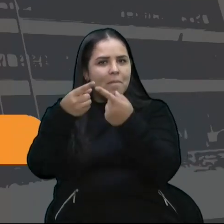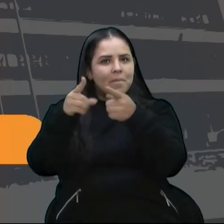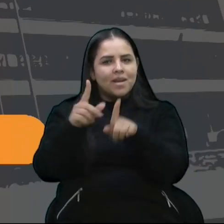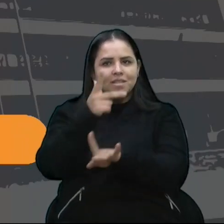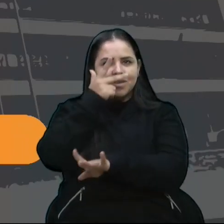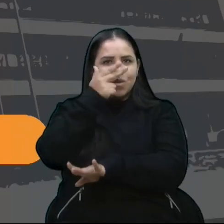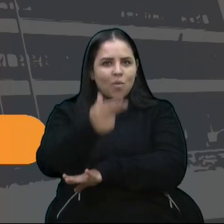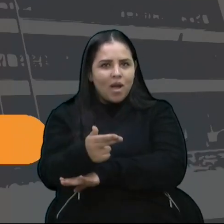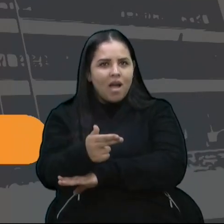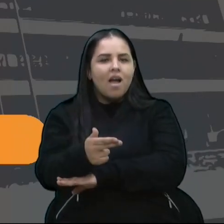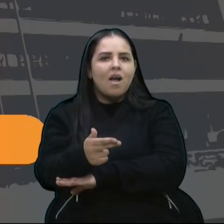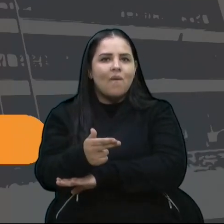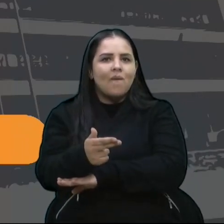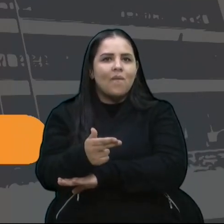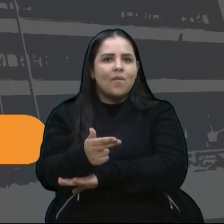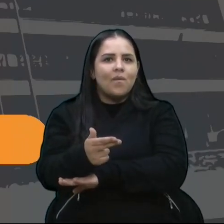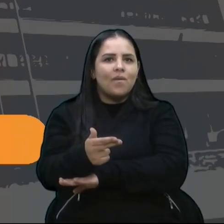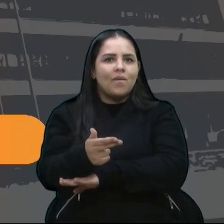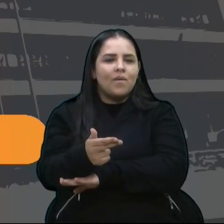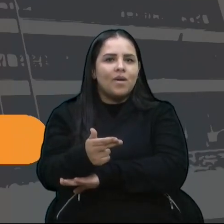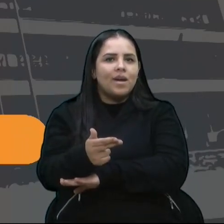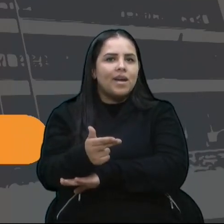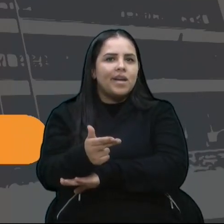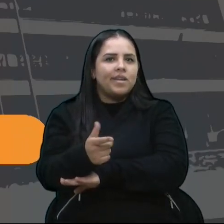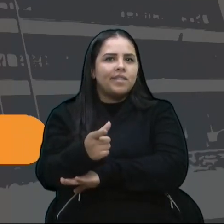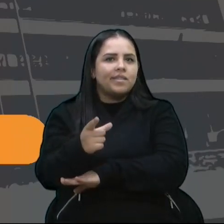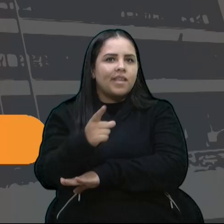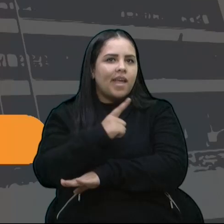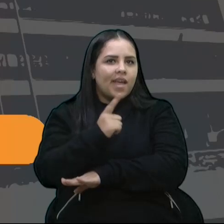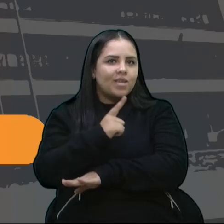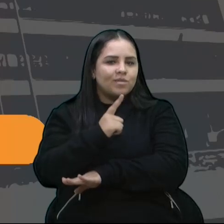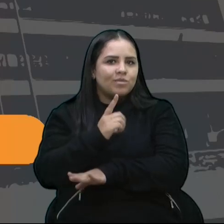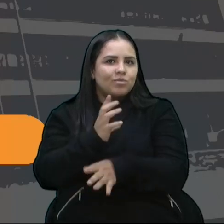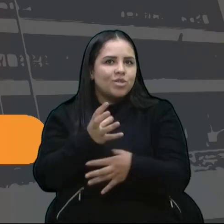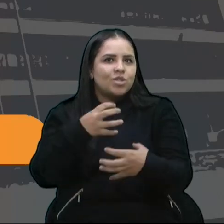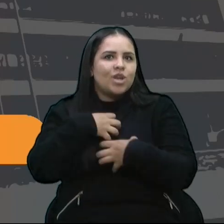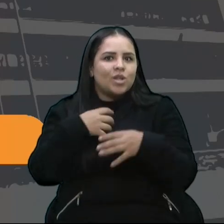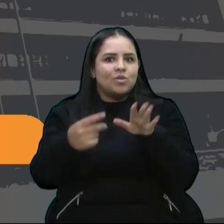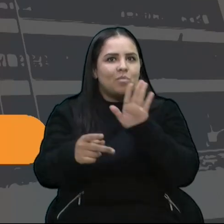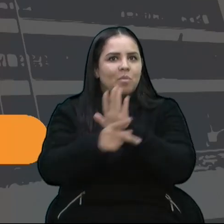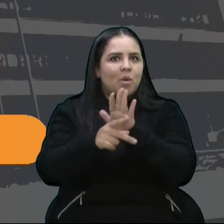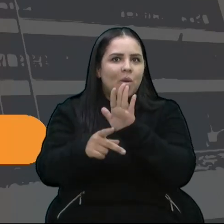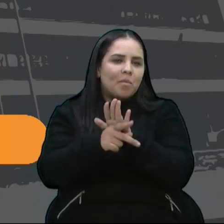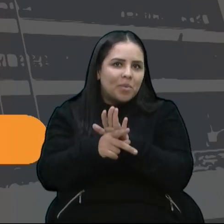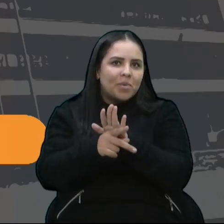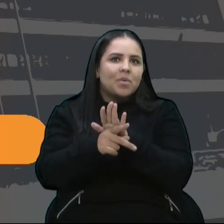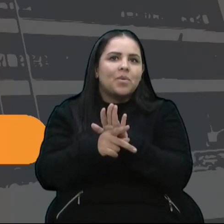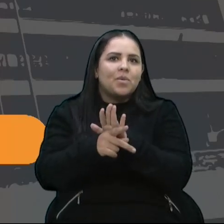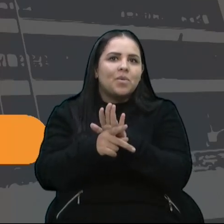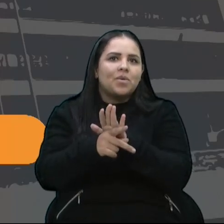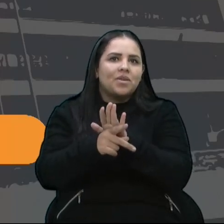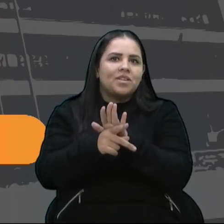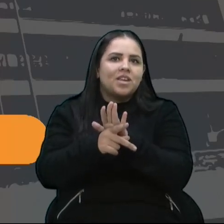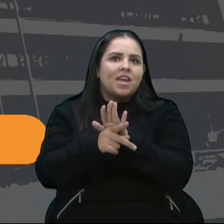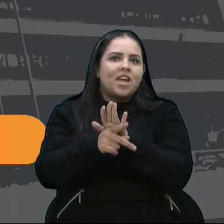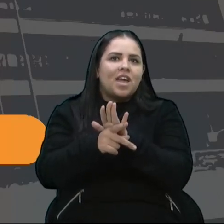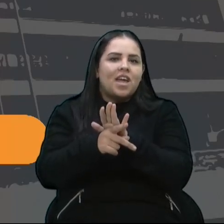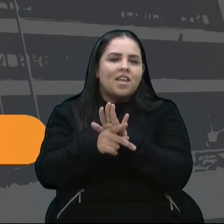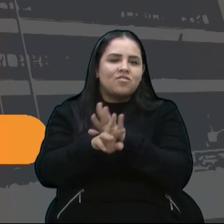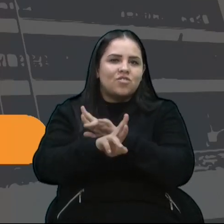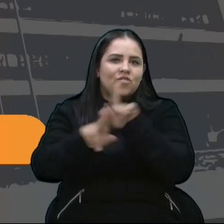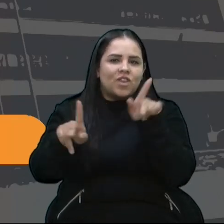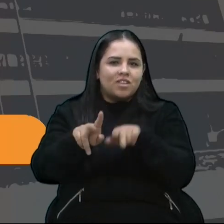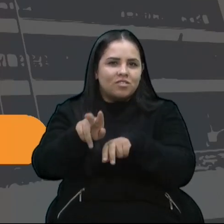tempo, tem a sua forma quase interiorana, assim,